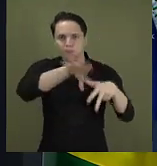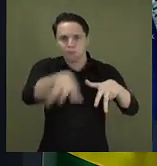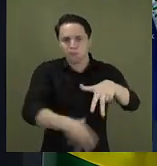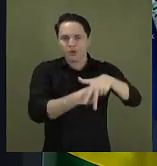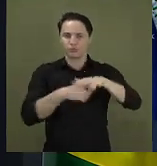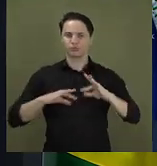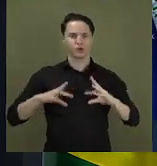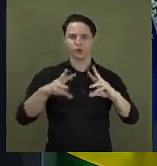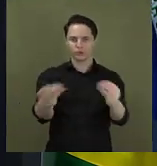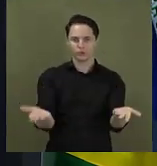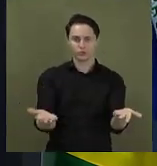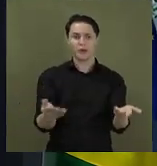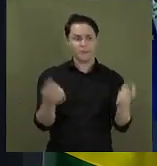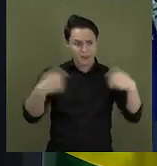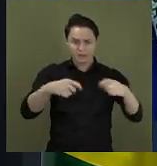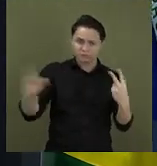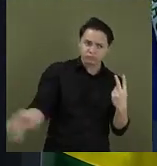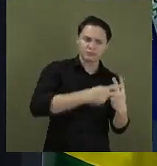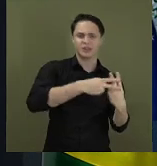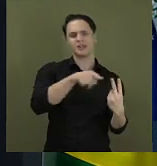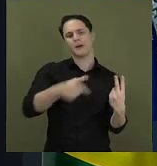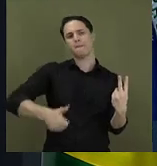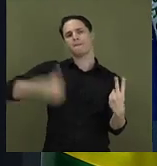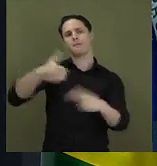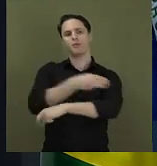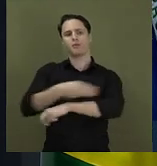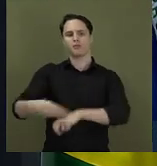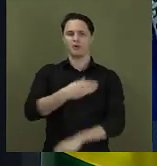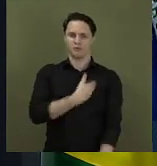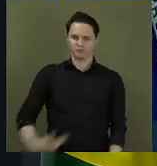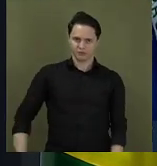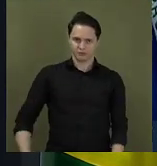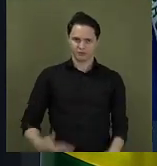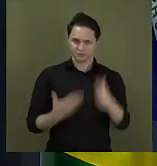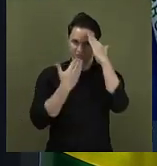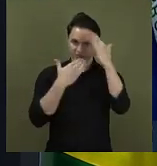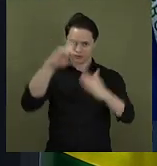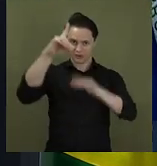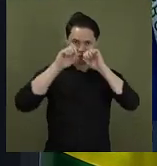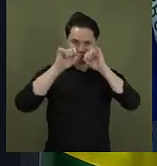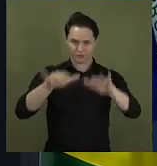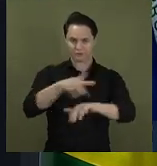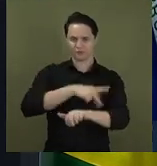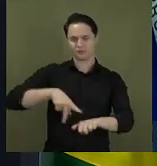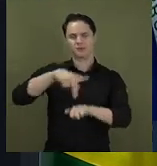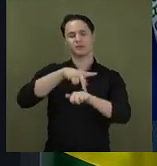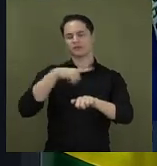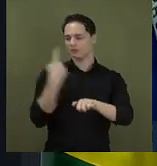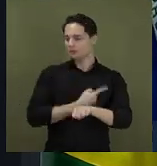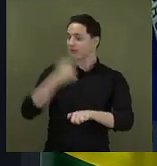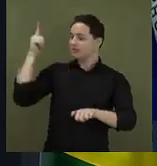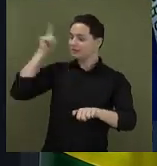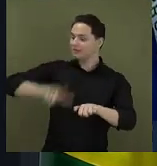o primeiro mandamento da moral pública. Muito obrigado, que Deus abençoe essa nossa nação e que